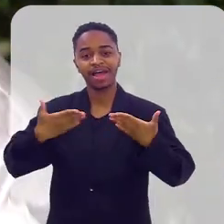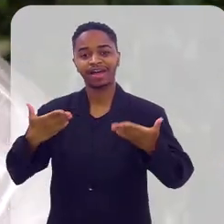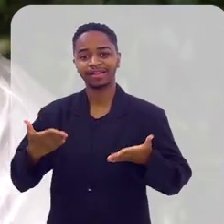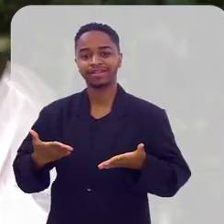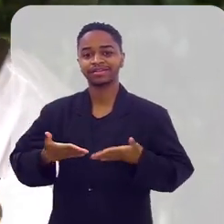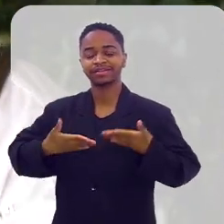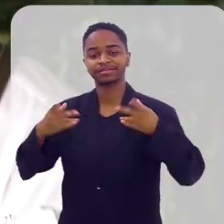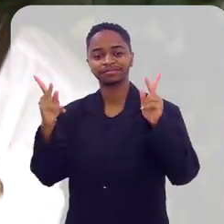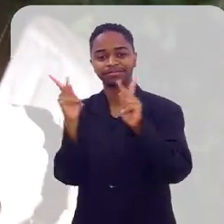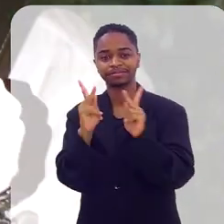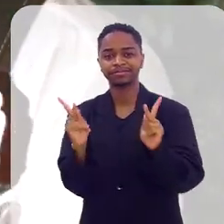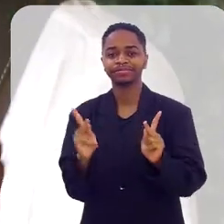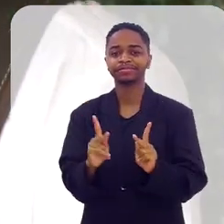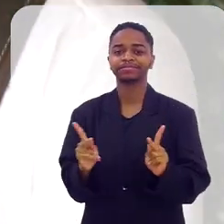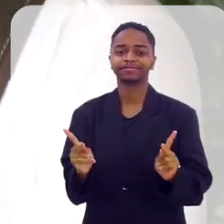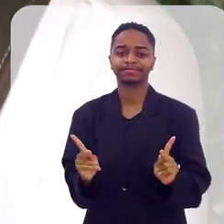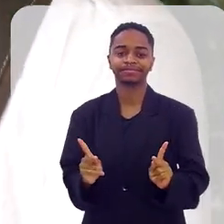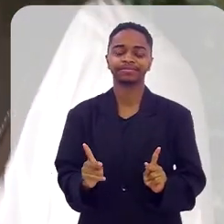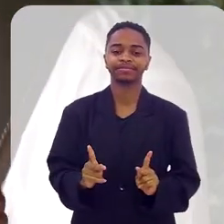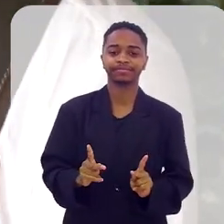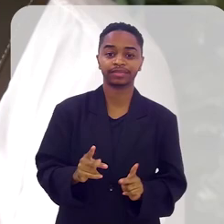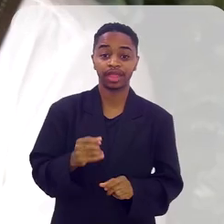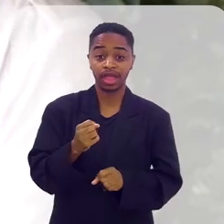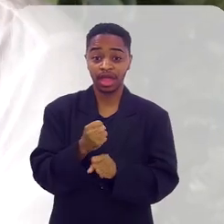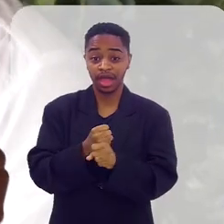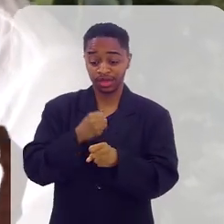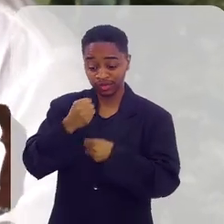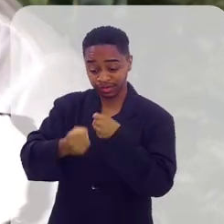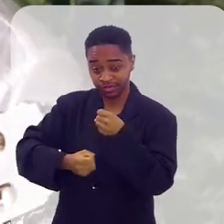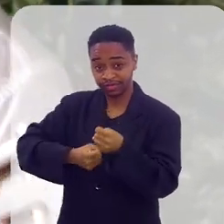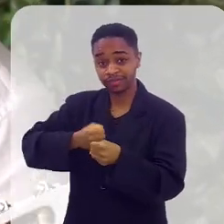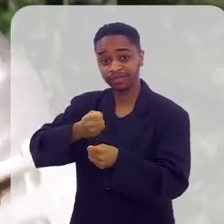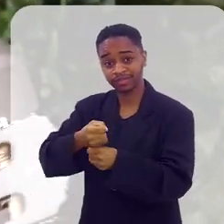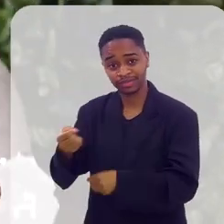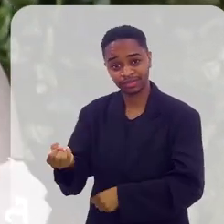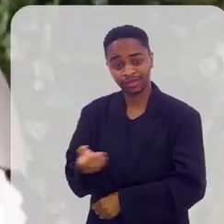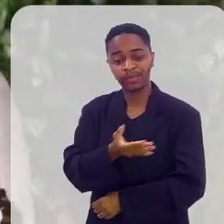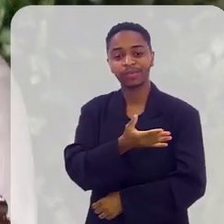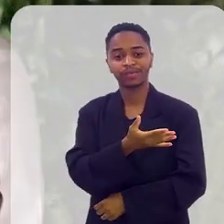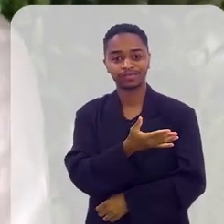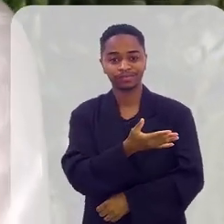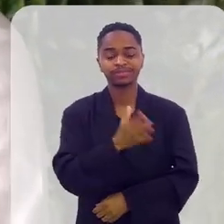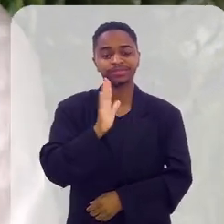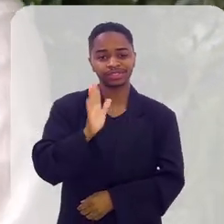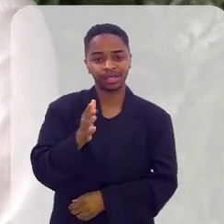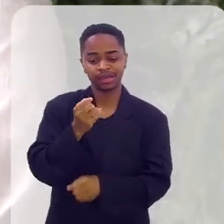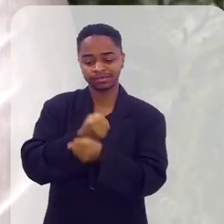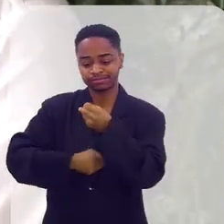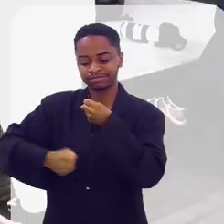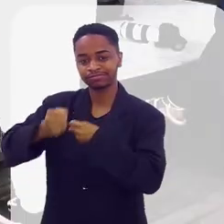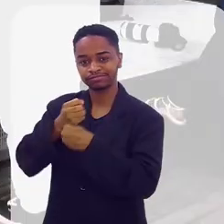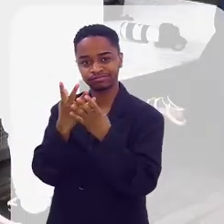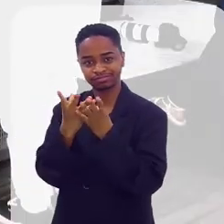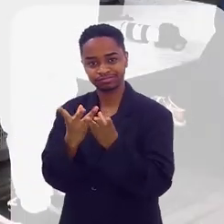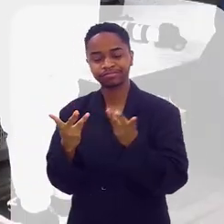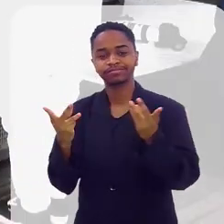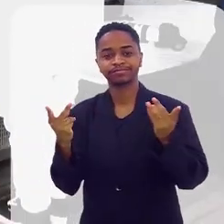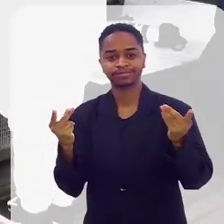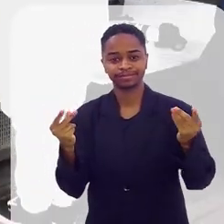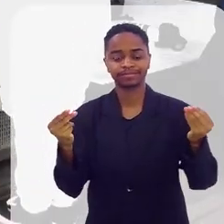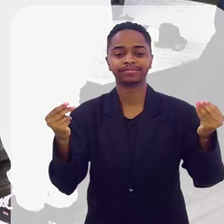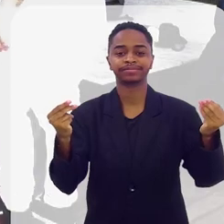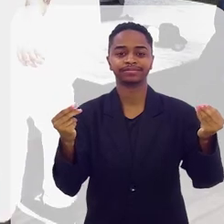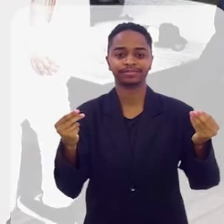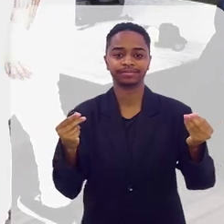alegria e paz. Mais um ano já vem, mais um ano se vai.